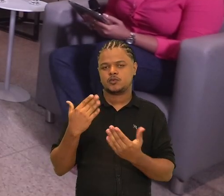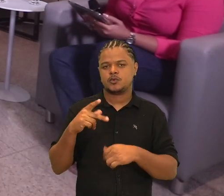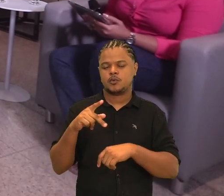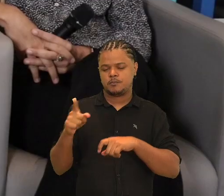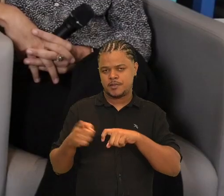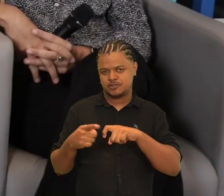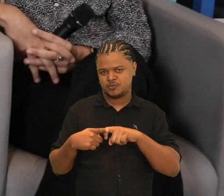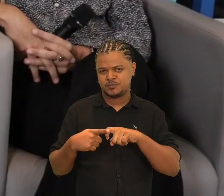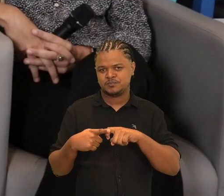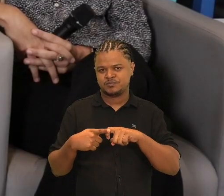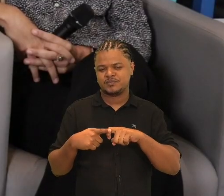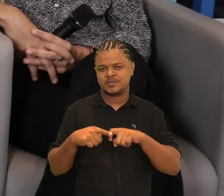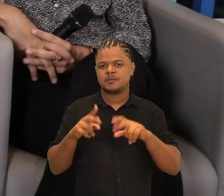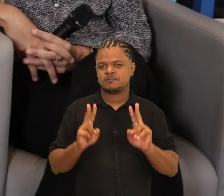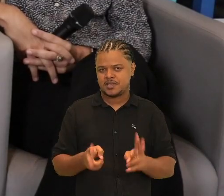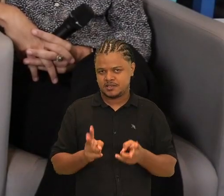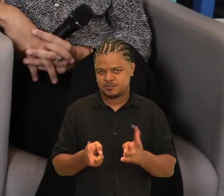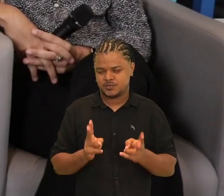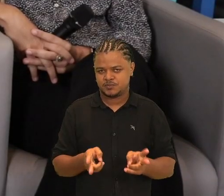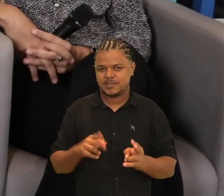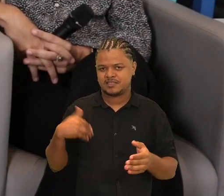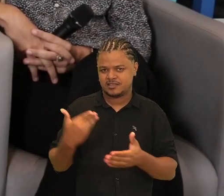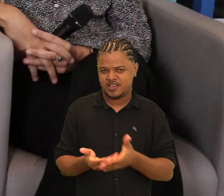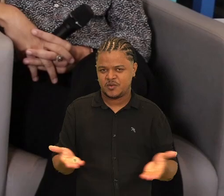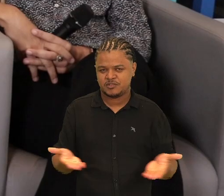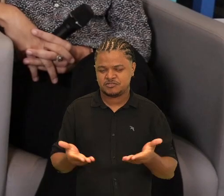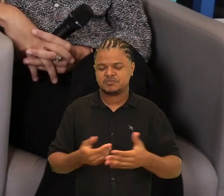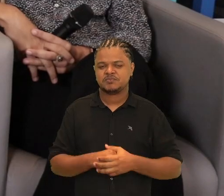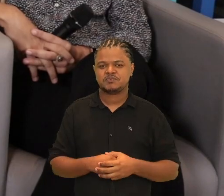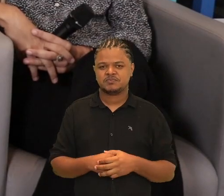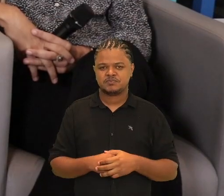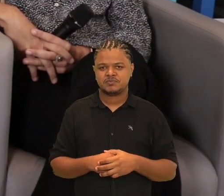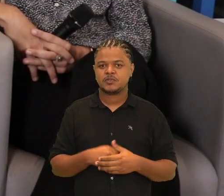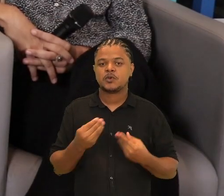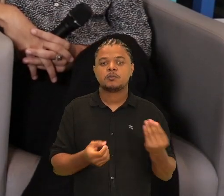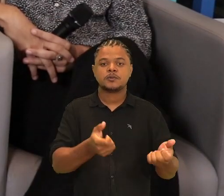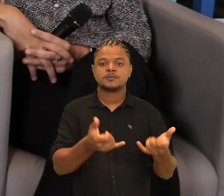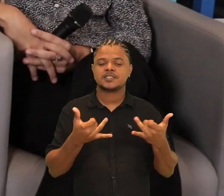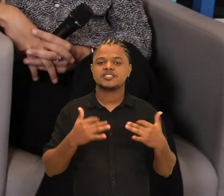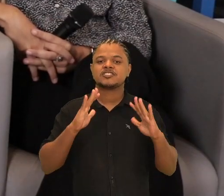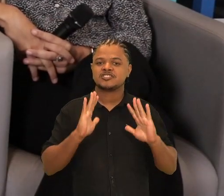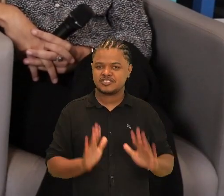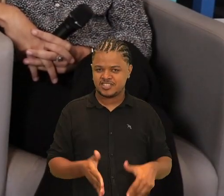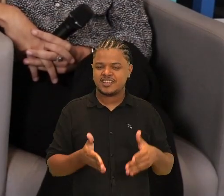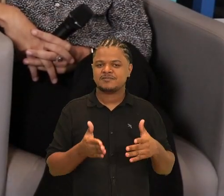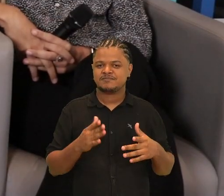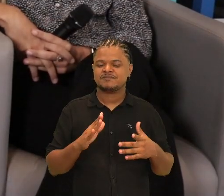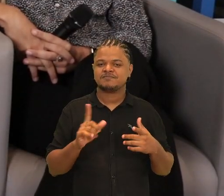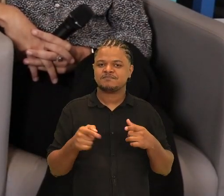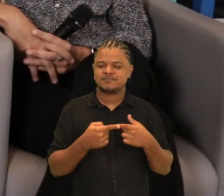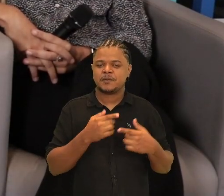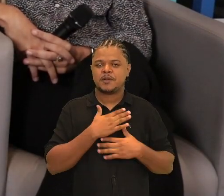hoje é o mesmo, né? A gente não mudou, apesar do primeiro impacto, né? Como a senhora falou, né? Valeu para mim, né?